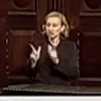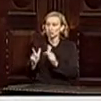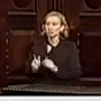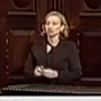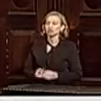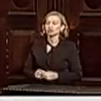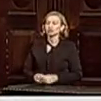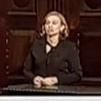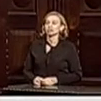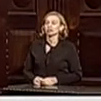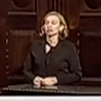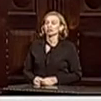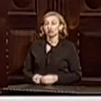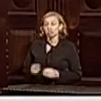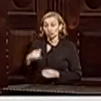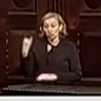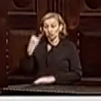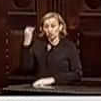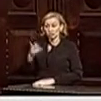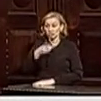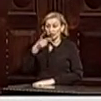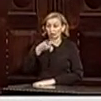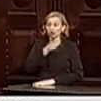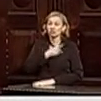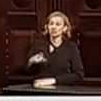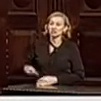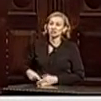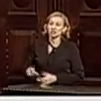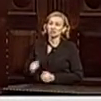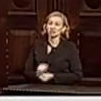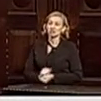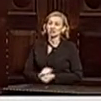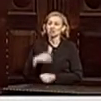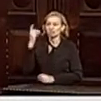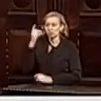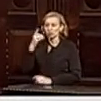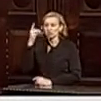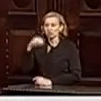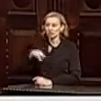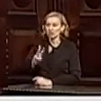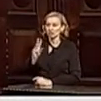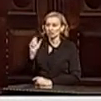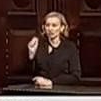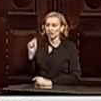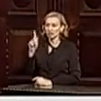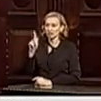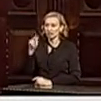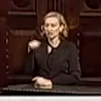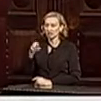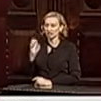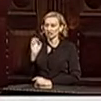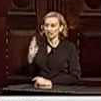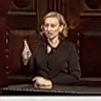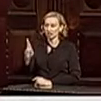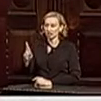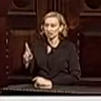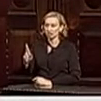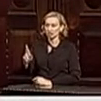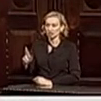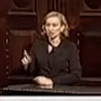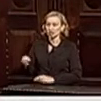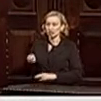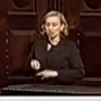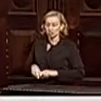e é importante destacar que o presidente da sessão, deputado Wagner Monte, se comprometeu a tão logo